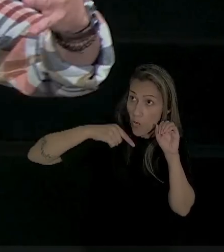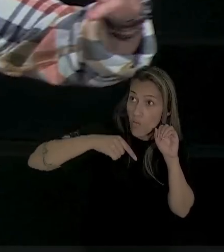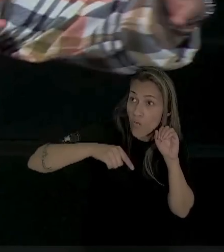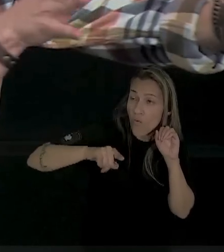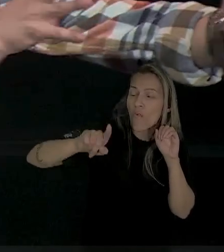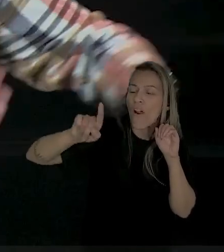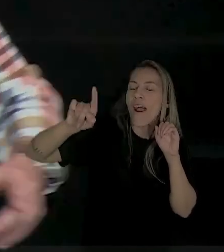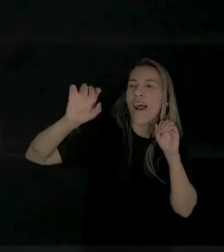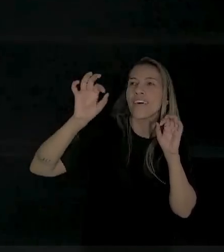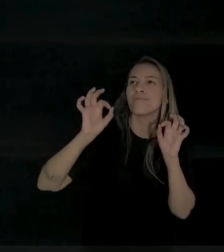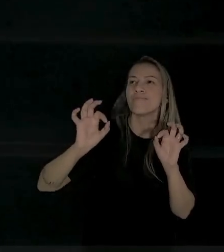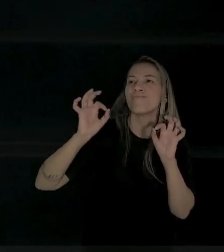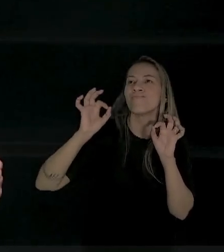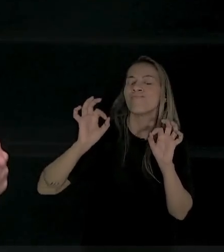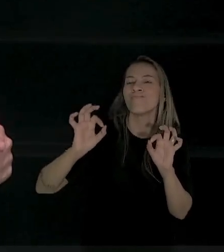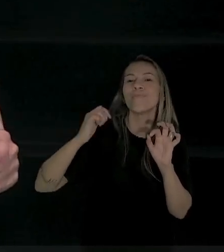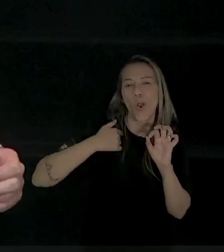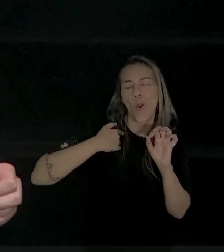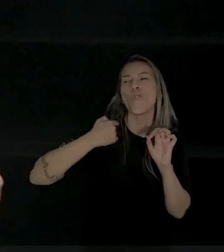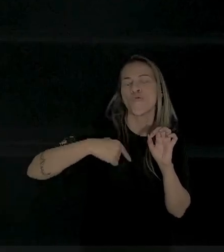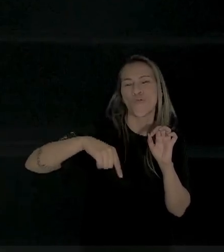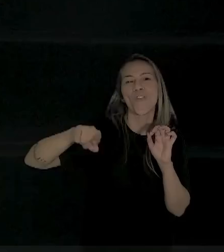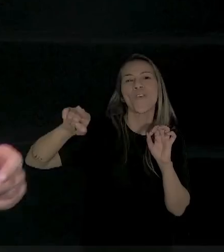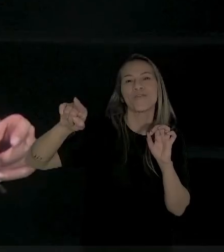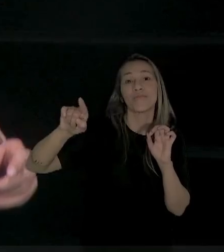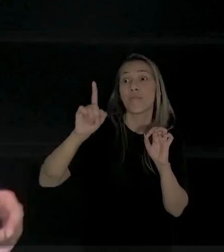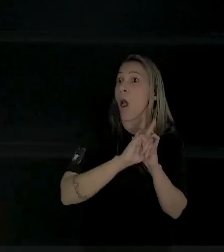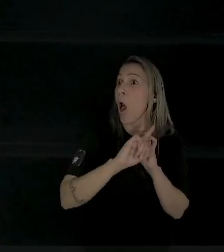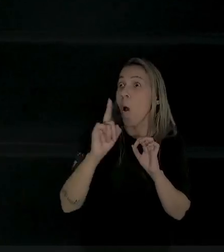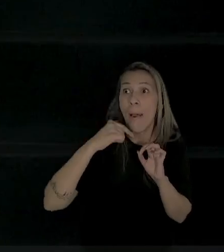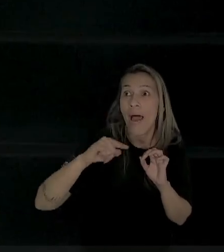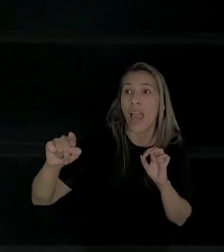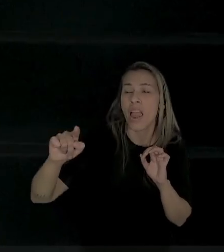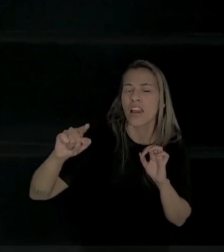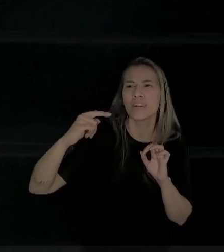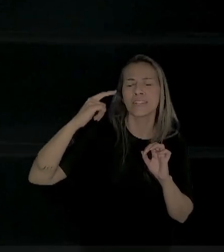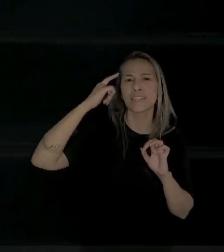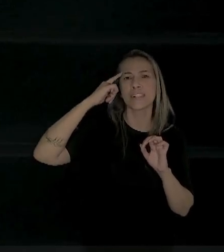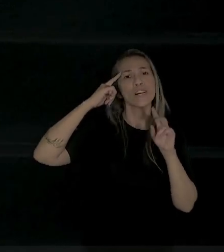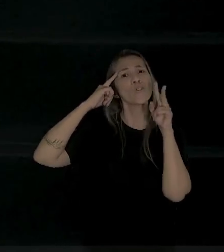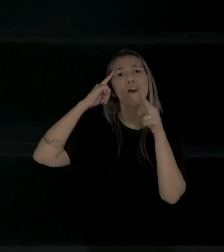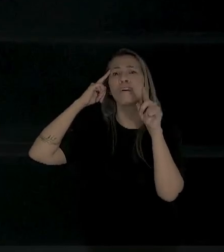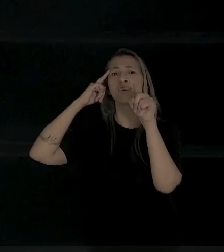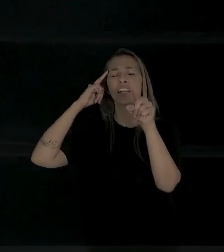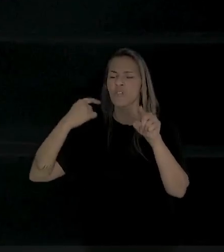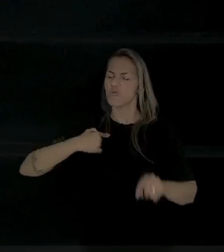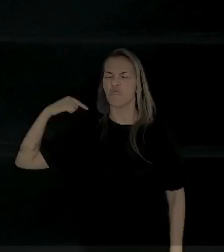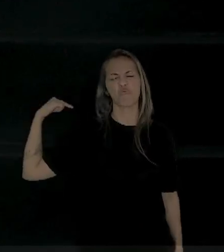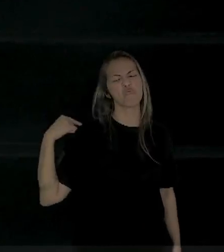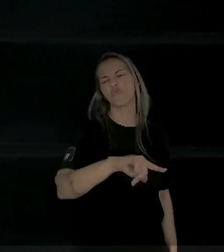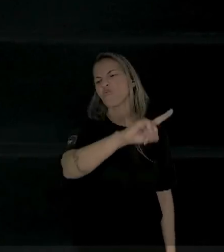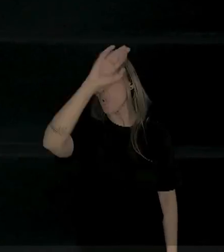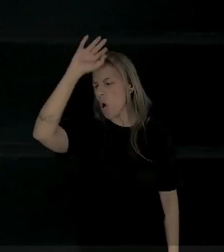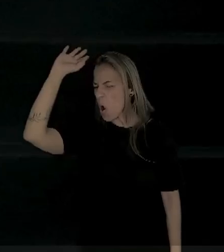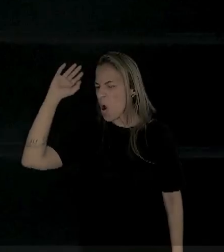que ele não queria ver mais. Eu quero dizer para você, tem muitos lugares que você diz nunca mais. Não vou mais, não tenho